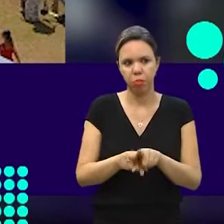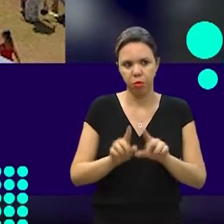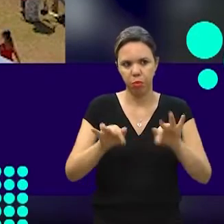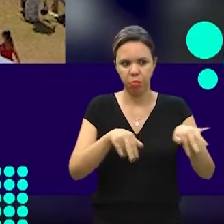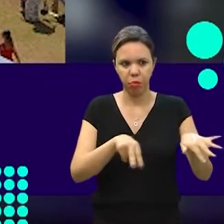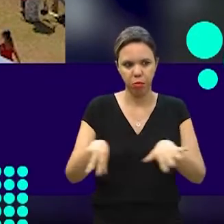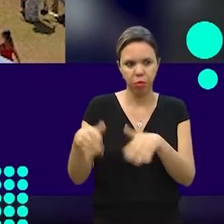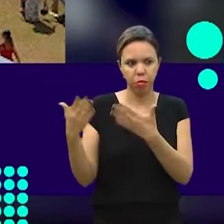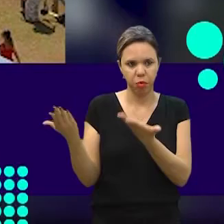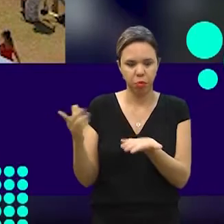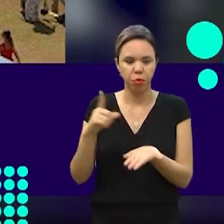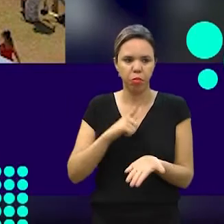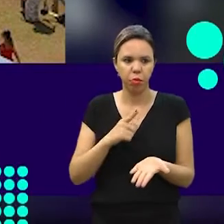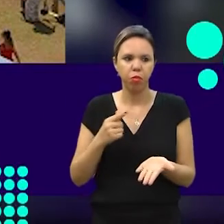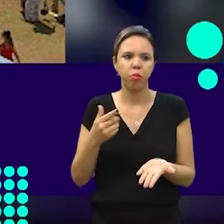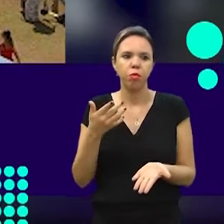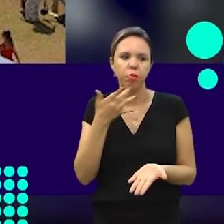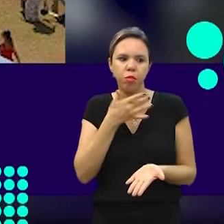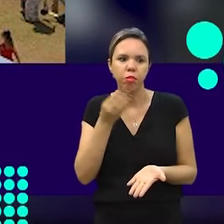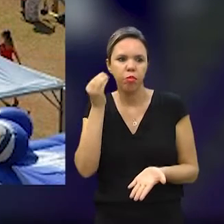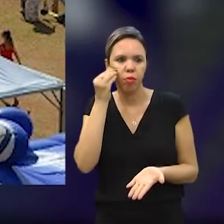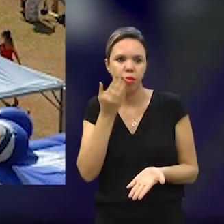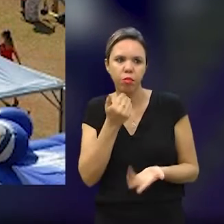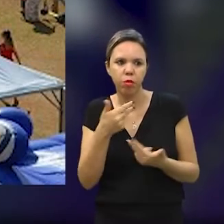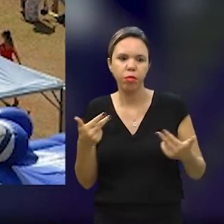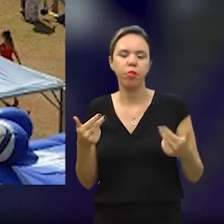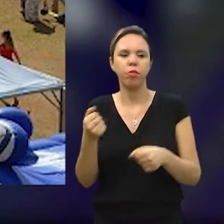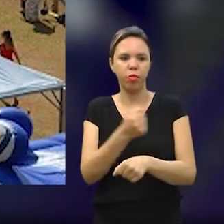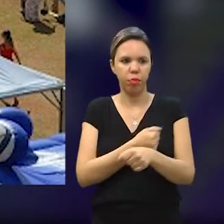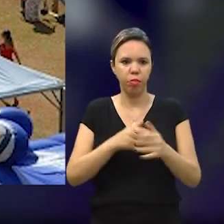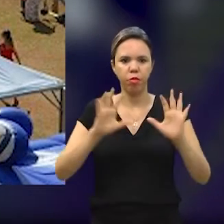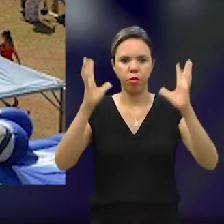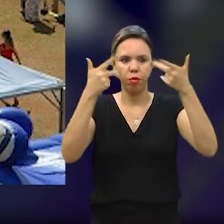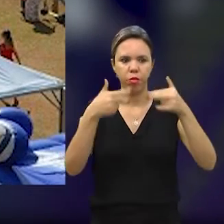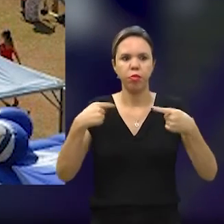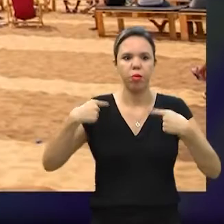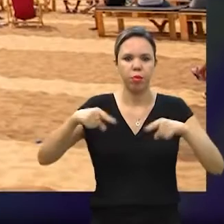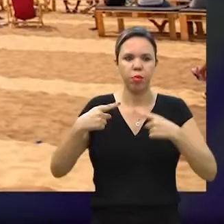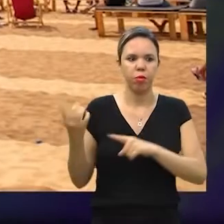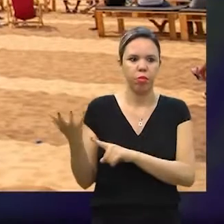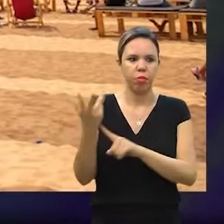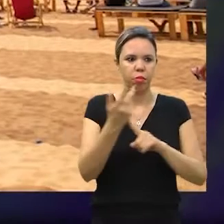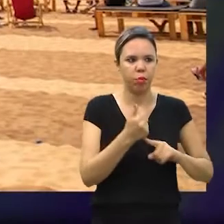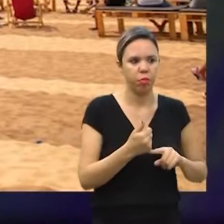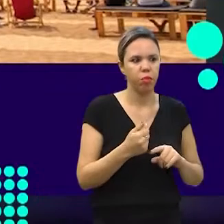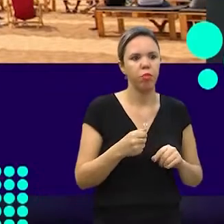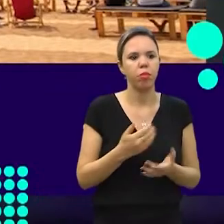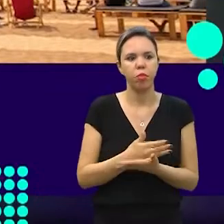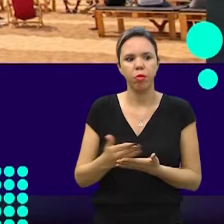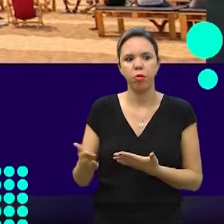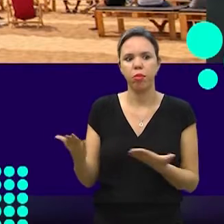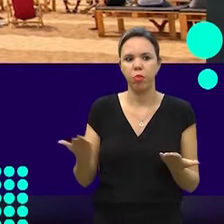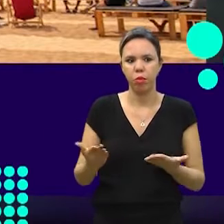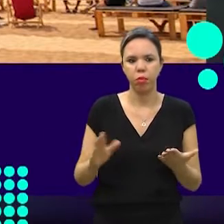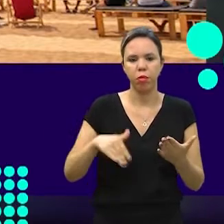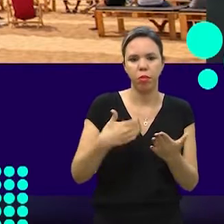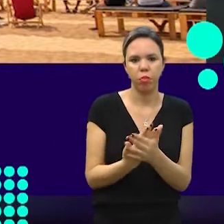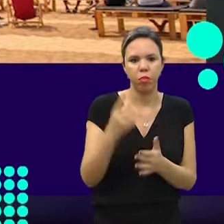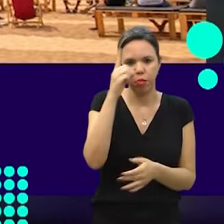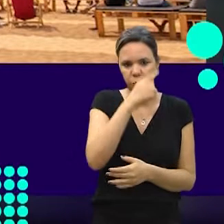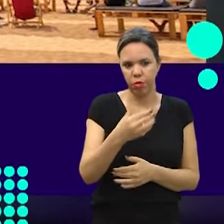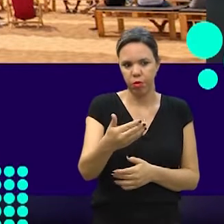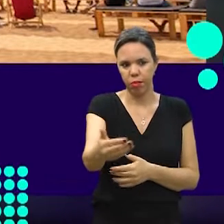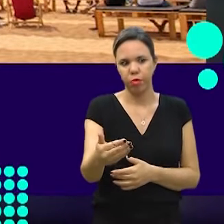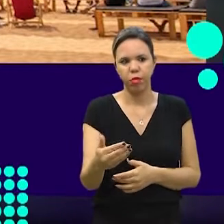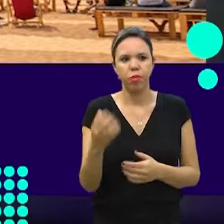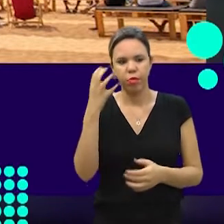noite. Também este final de semana vai ter o Degusta Arte, festival de gastronomia, música e arte. O evento começa hoje